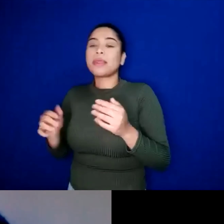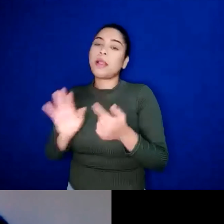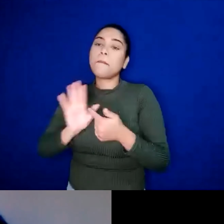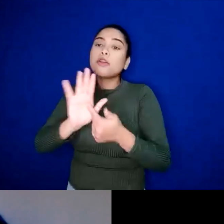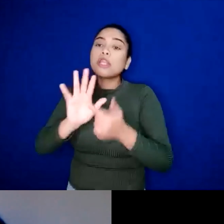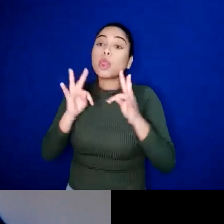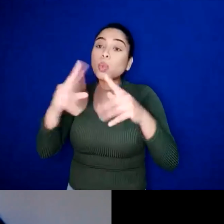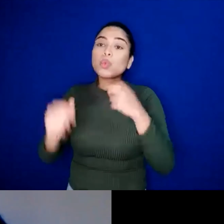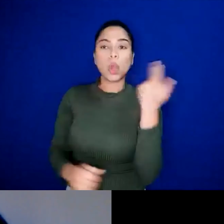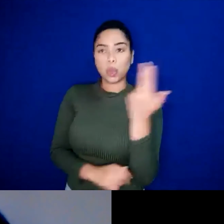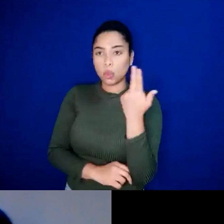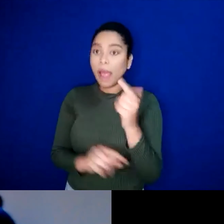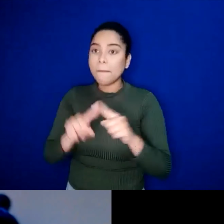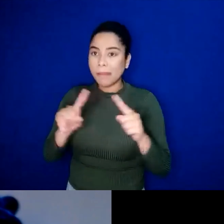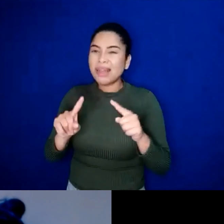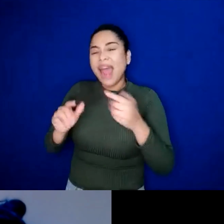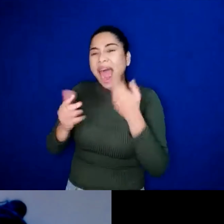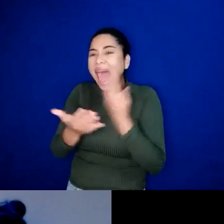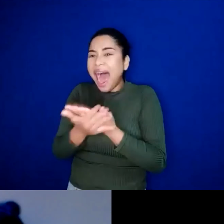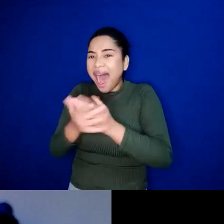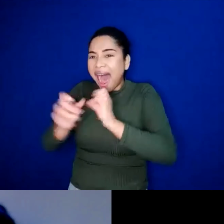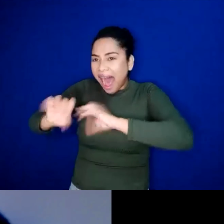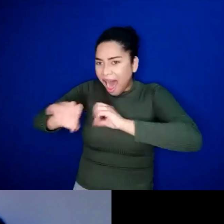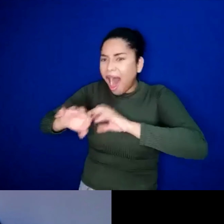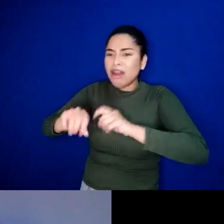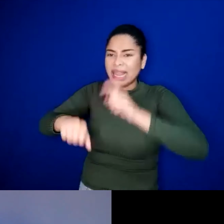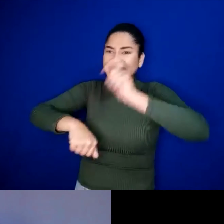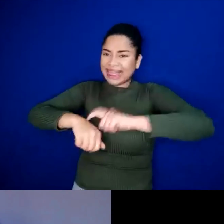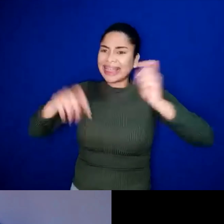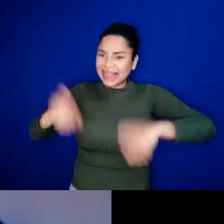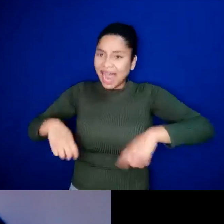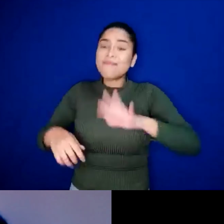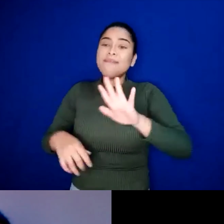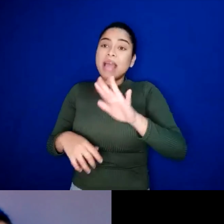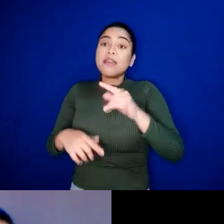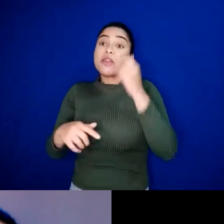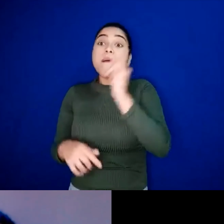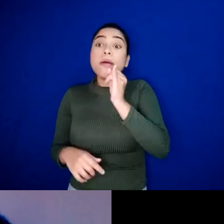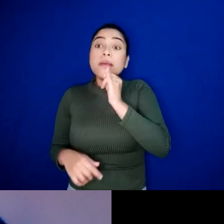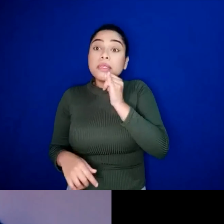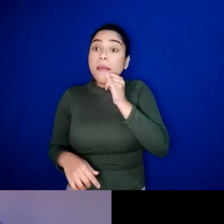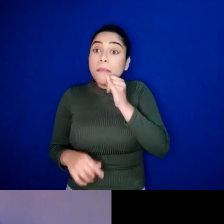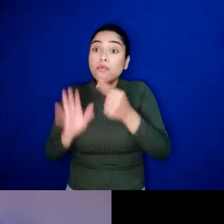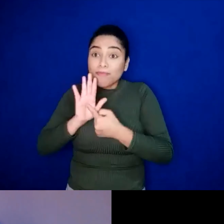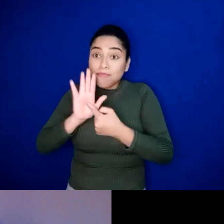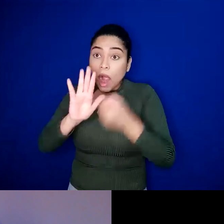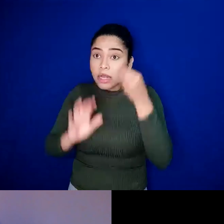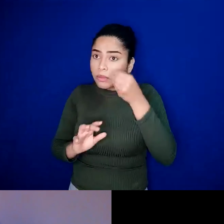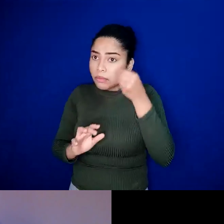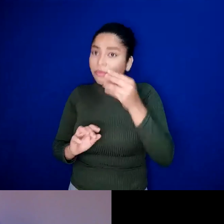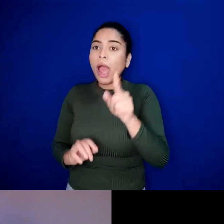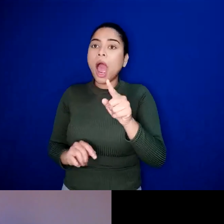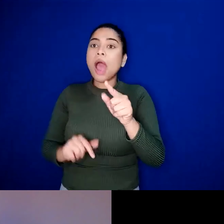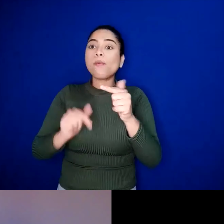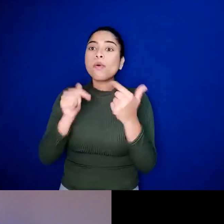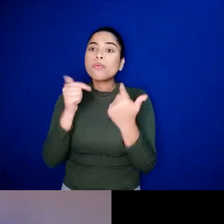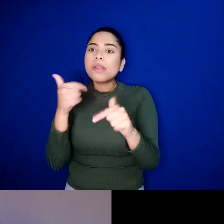eu trago em aula porque eu tenho mais tempo e tudo mais mas um exemplo prático é o seguinte quando você